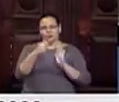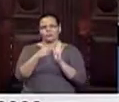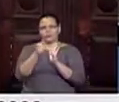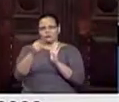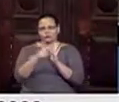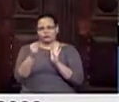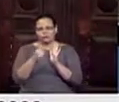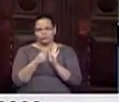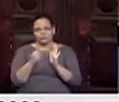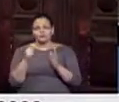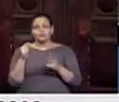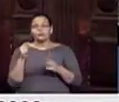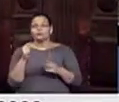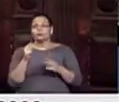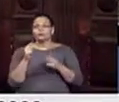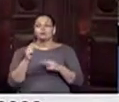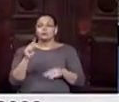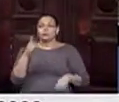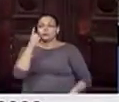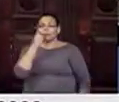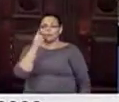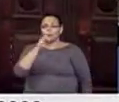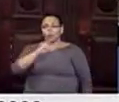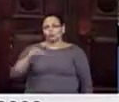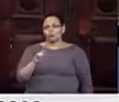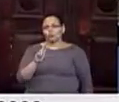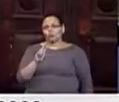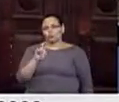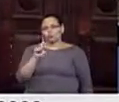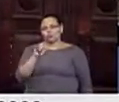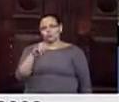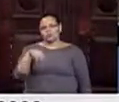42 pontos já